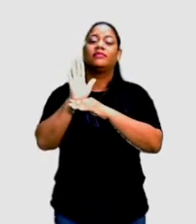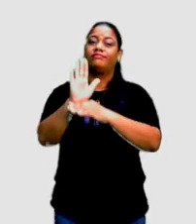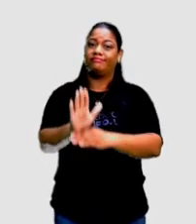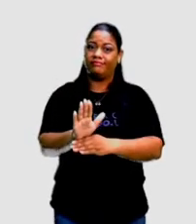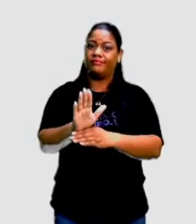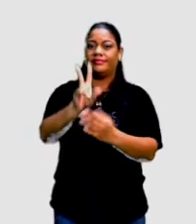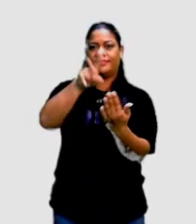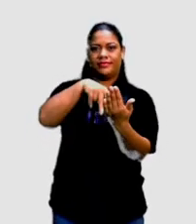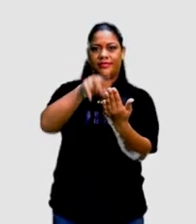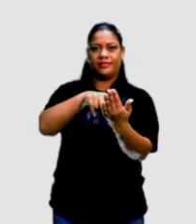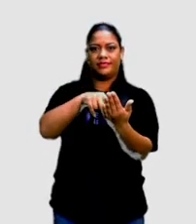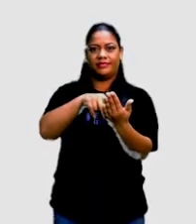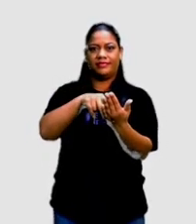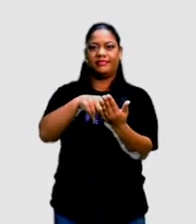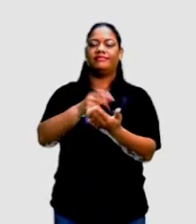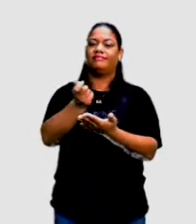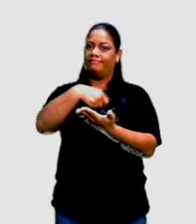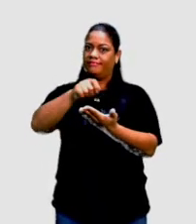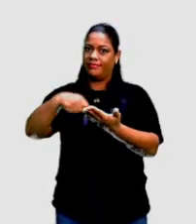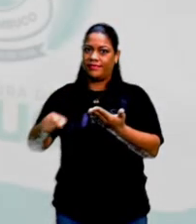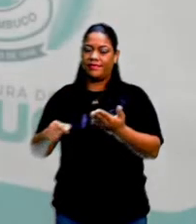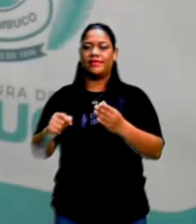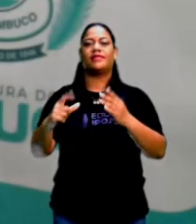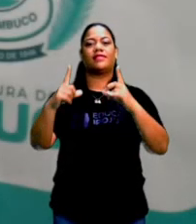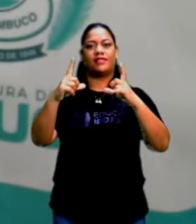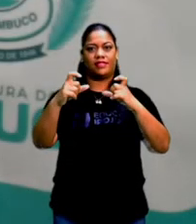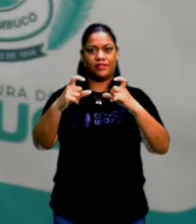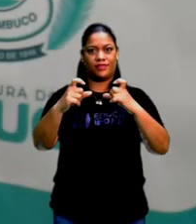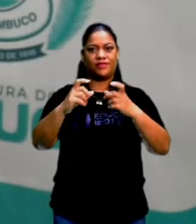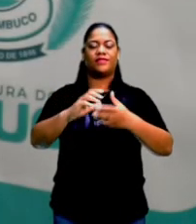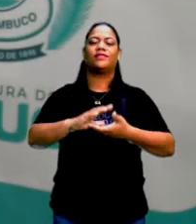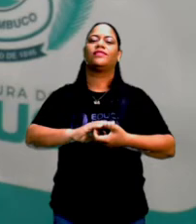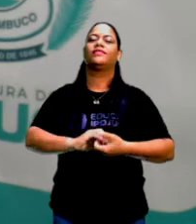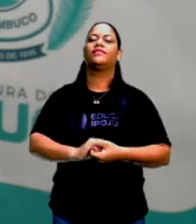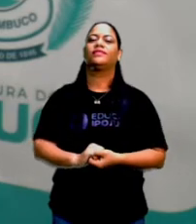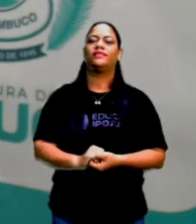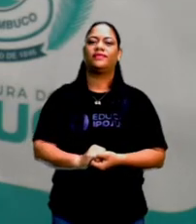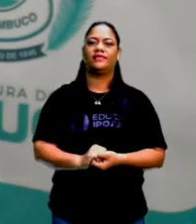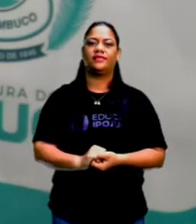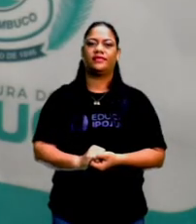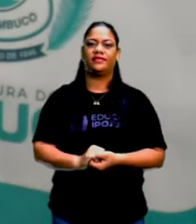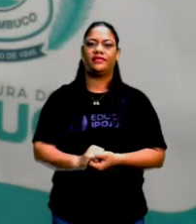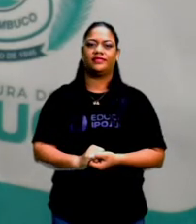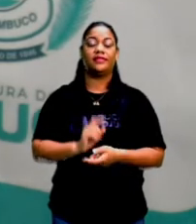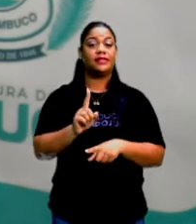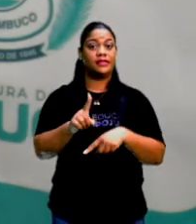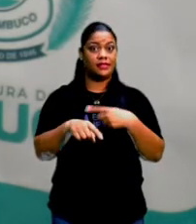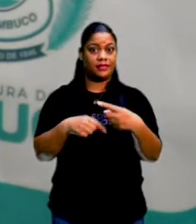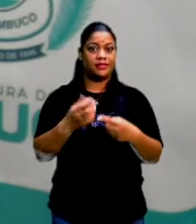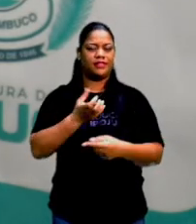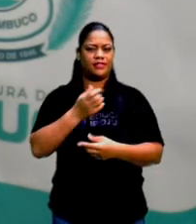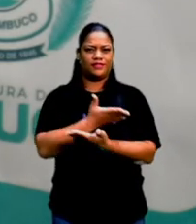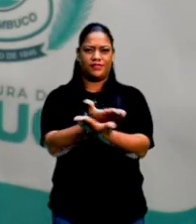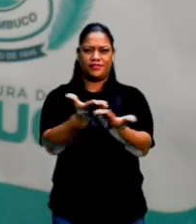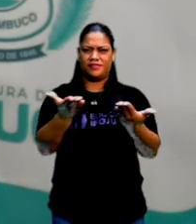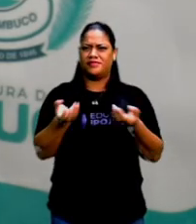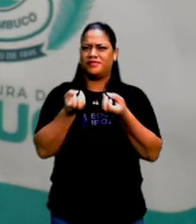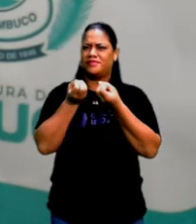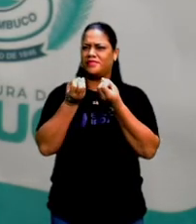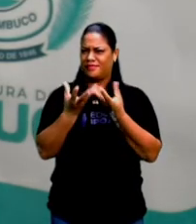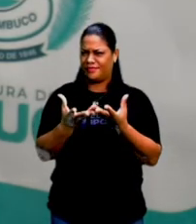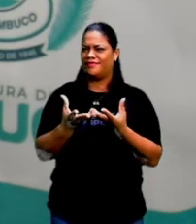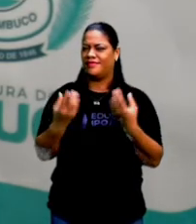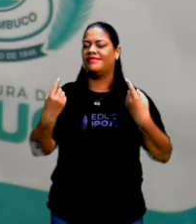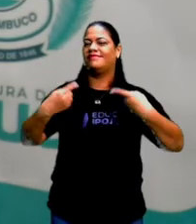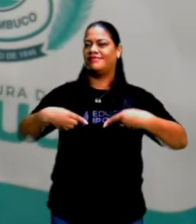leitura? Comente, ok? Tirem aí um print dessa tela ou uma foto. E aí eu quero ver vocês se saindo muito bem